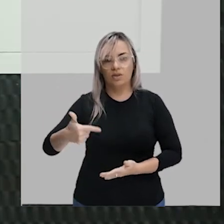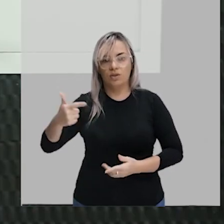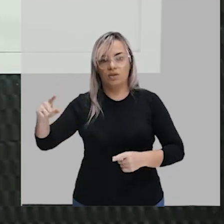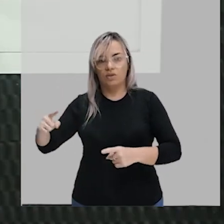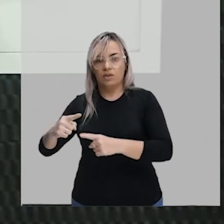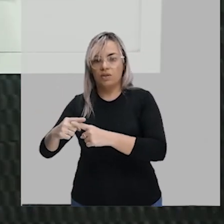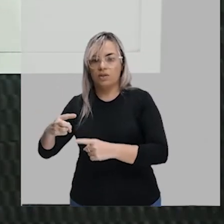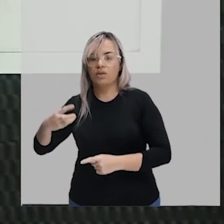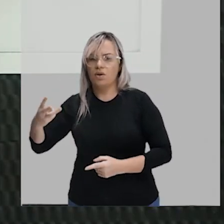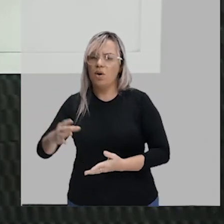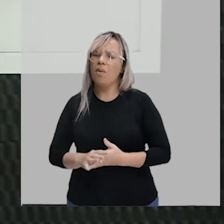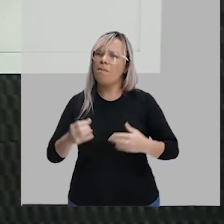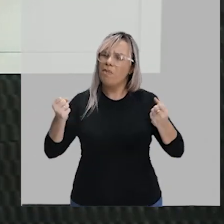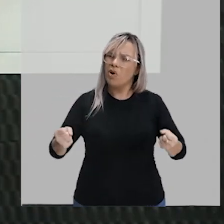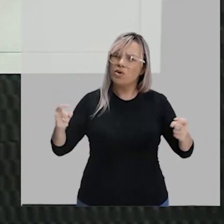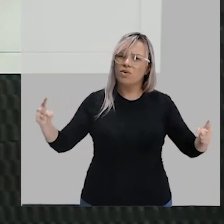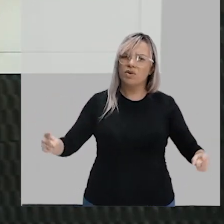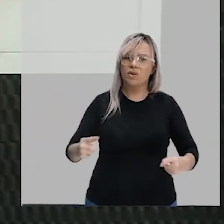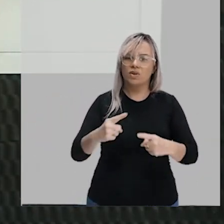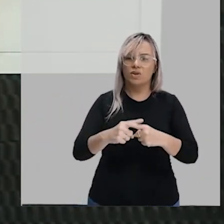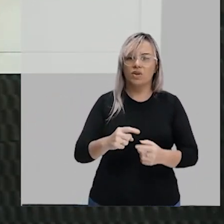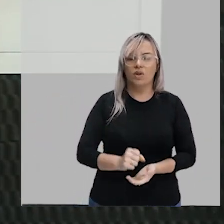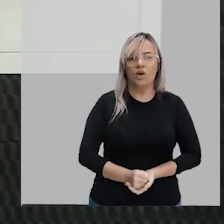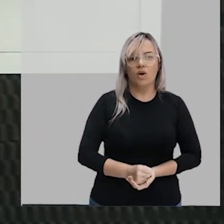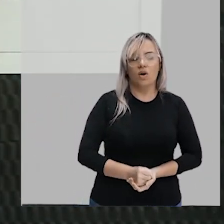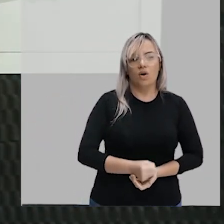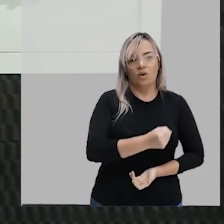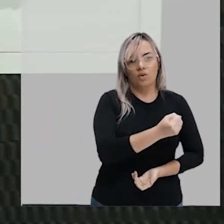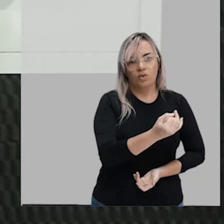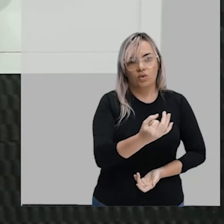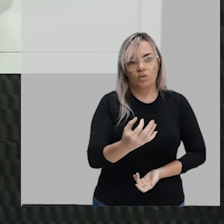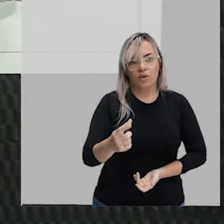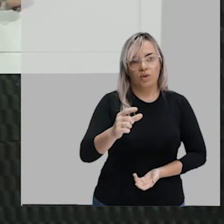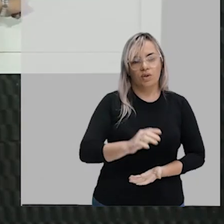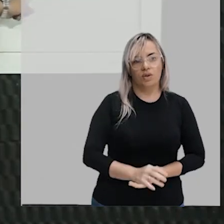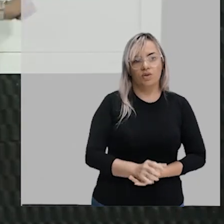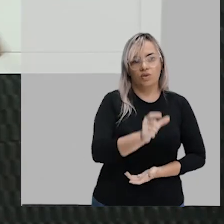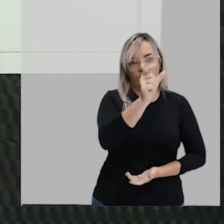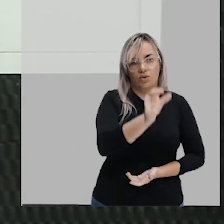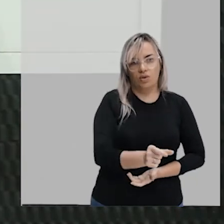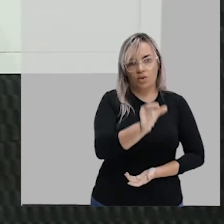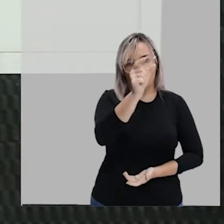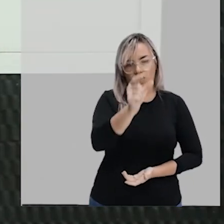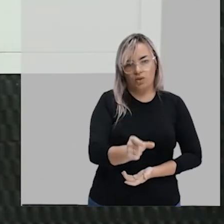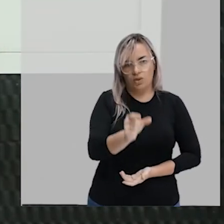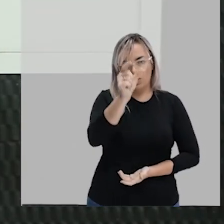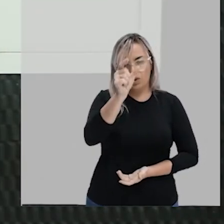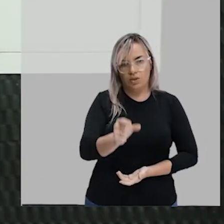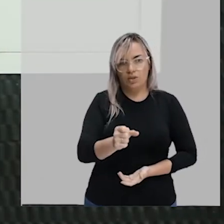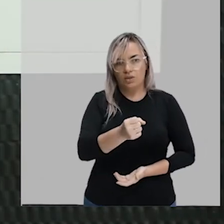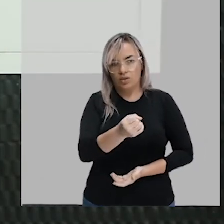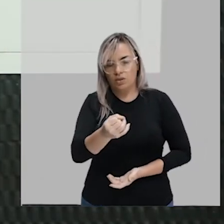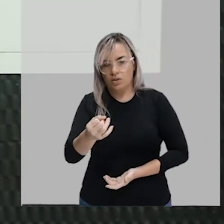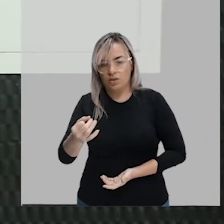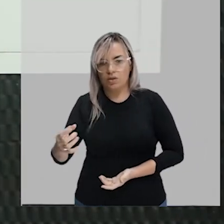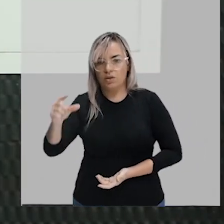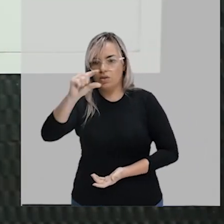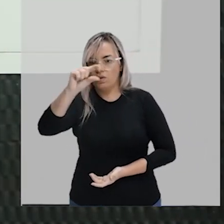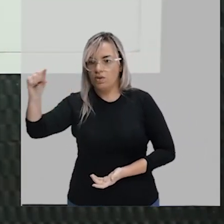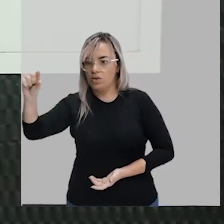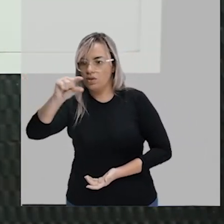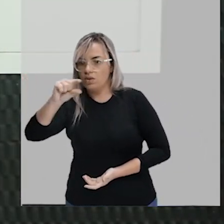condição? Número de coluna da matriz A tem que ser igual ao número de linhas da matriz B.